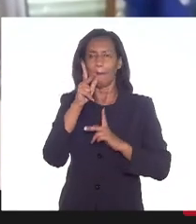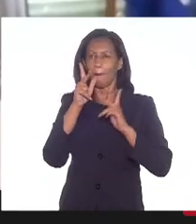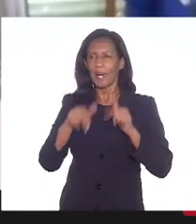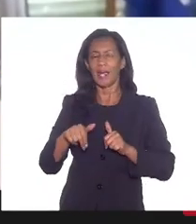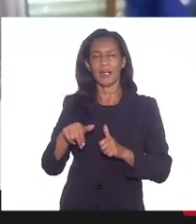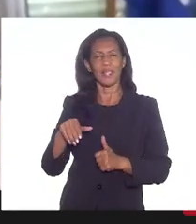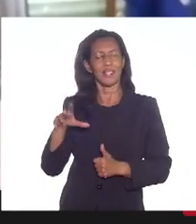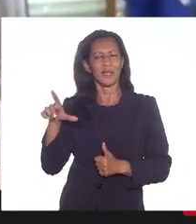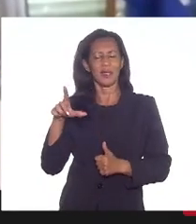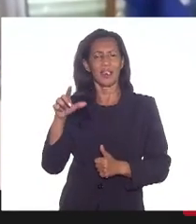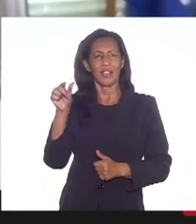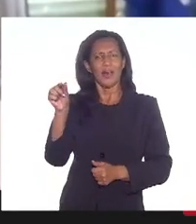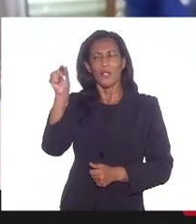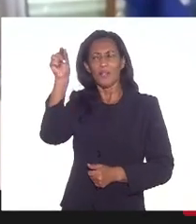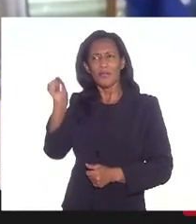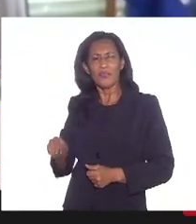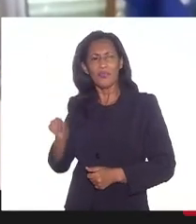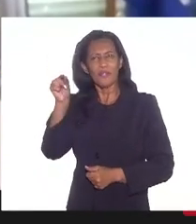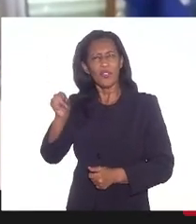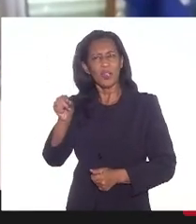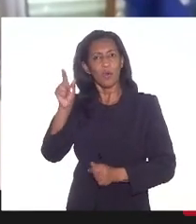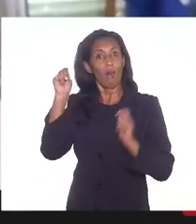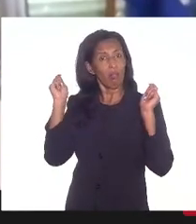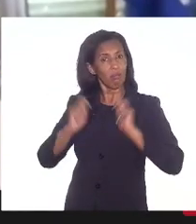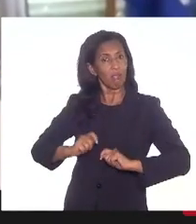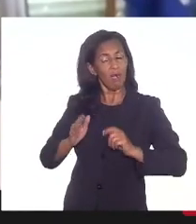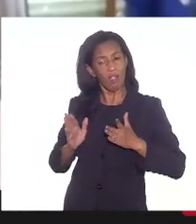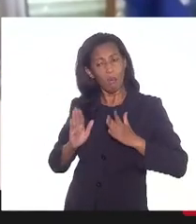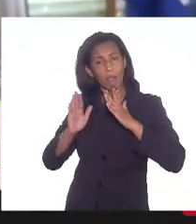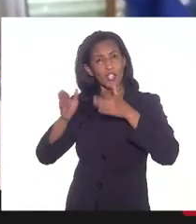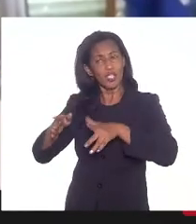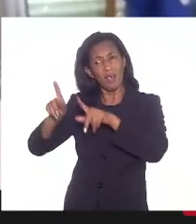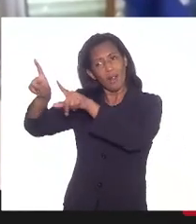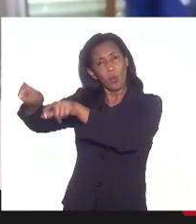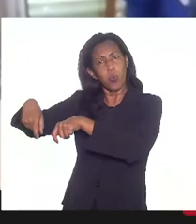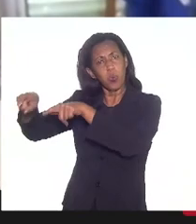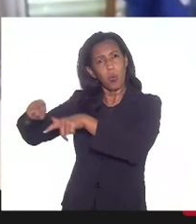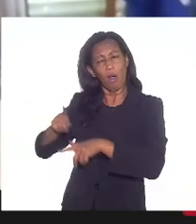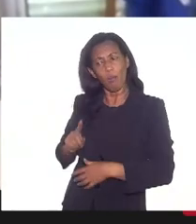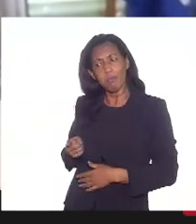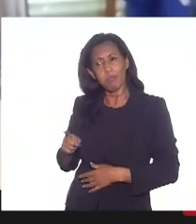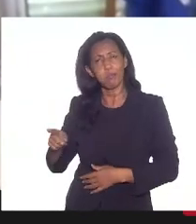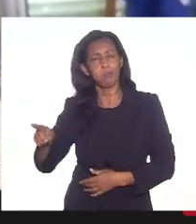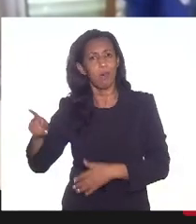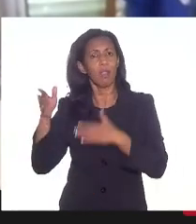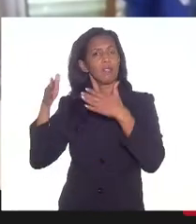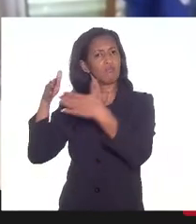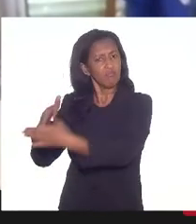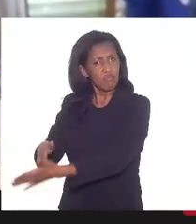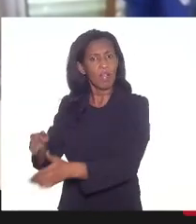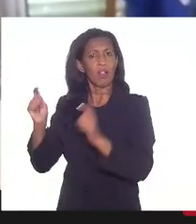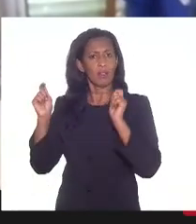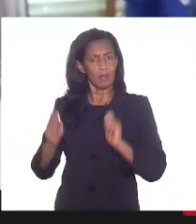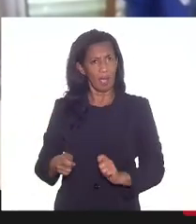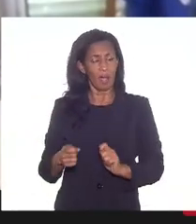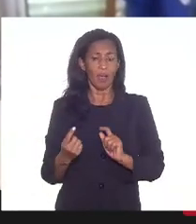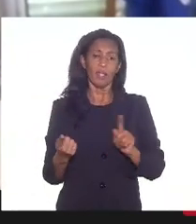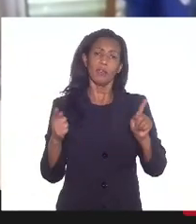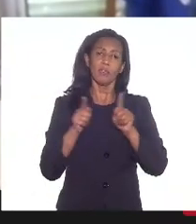fino. Então, ele tem condição de chegar gás ao interior. E essas contrapartidas para impor às